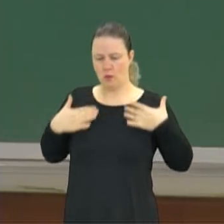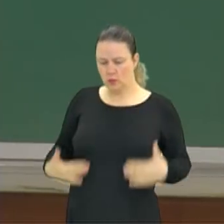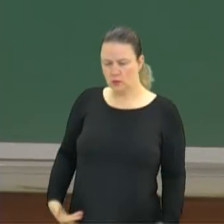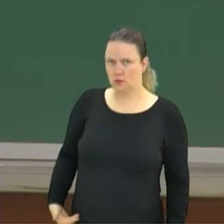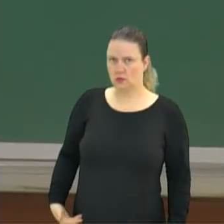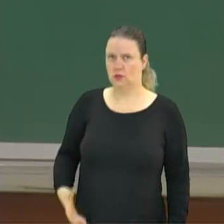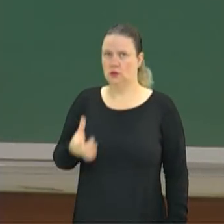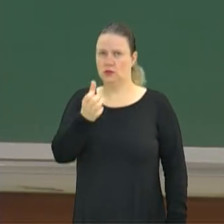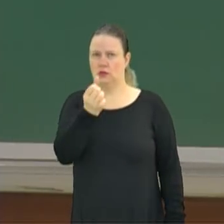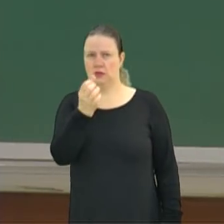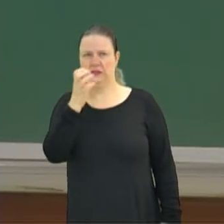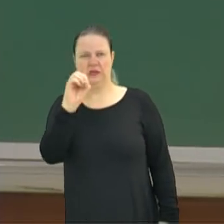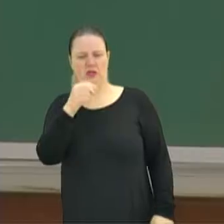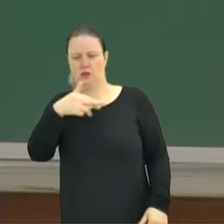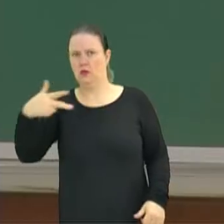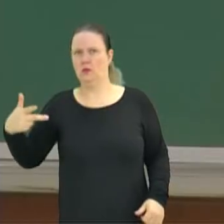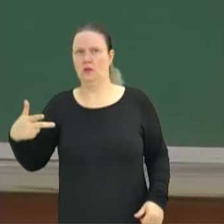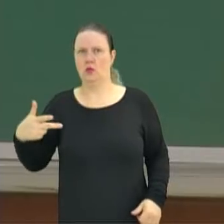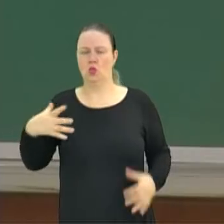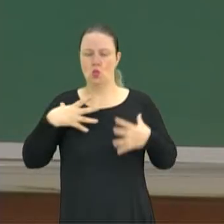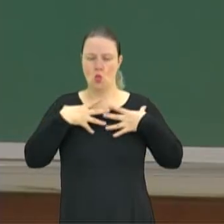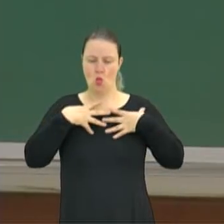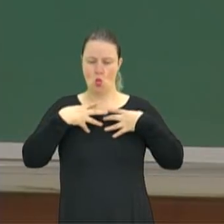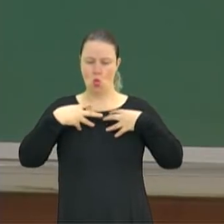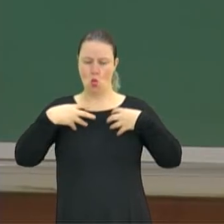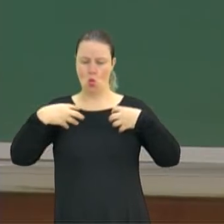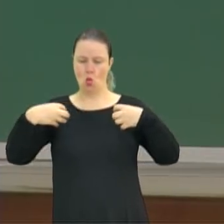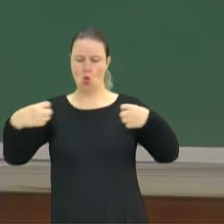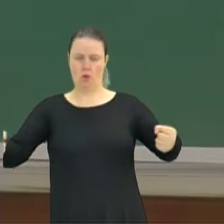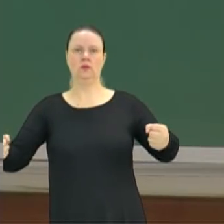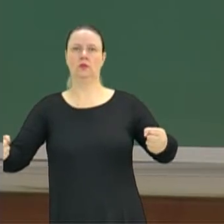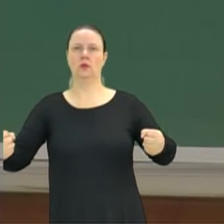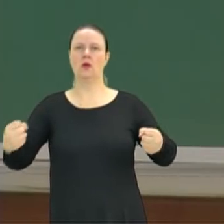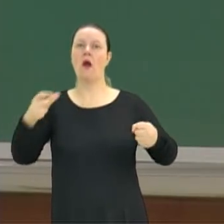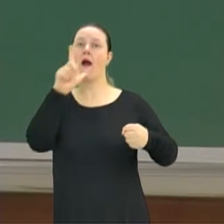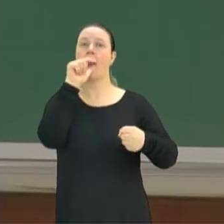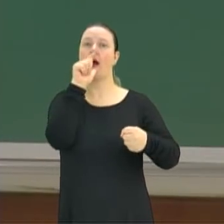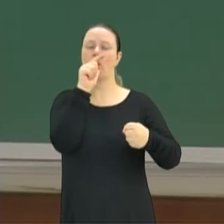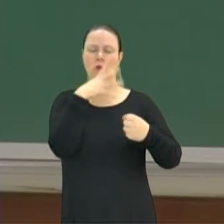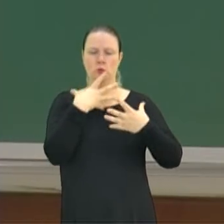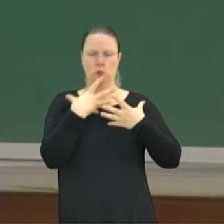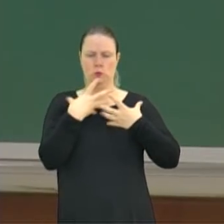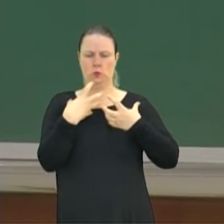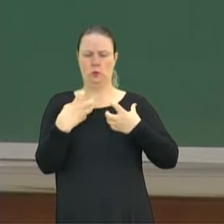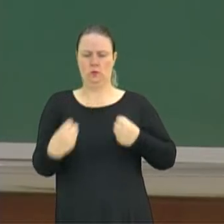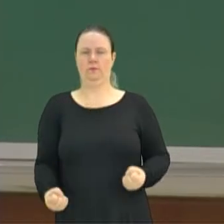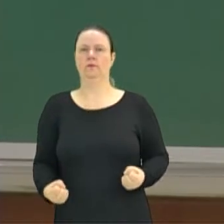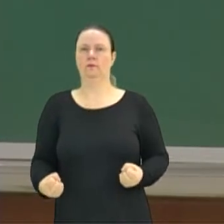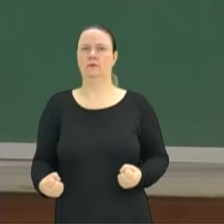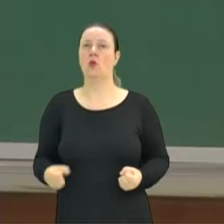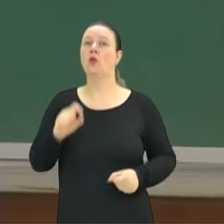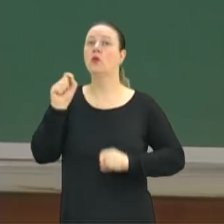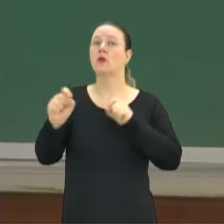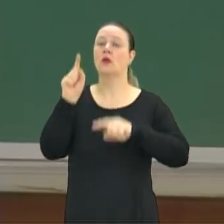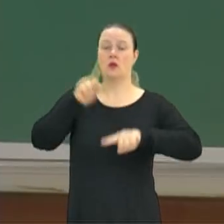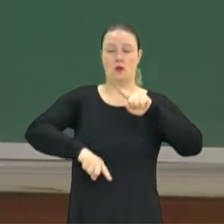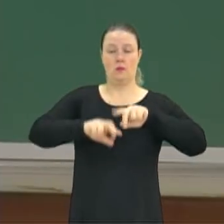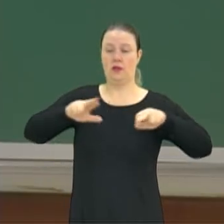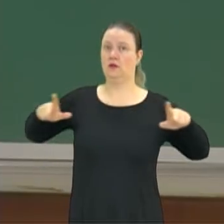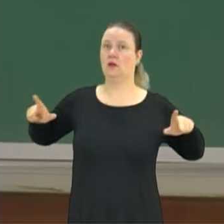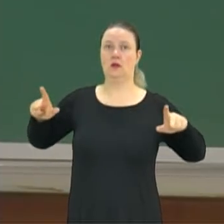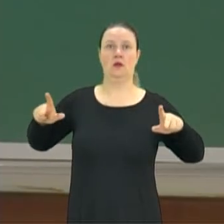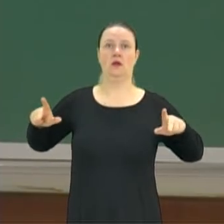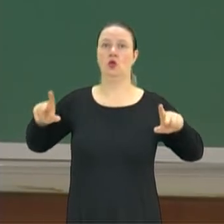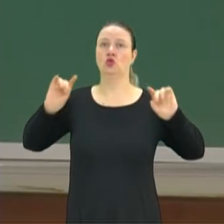poucos quilos, tire toda a água do meu corpo, vai pesar novamente sem água, isso é a matéria orgânica, tá? Resumindo, né, de uma forma mais fácil para